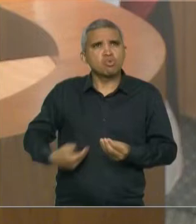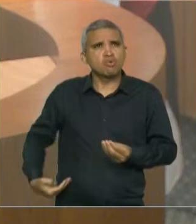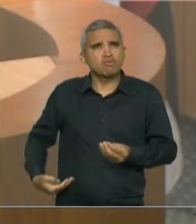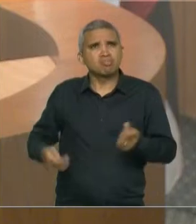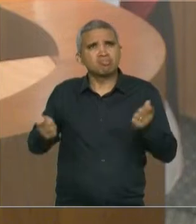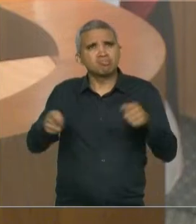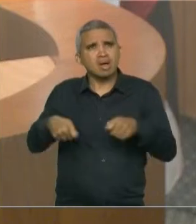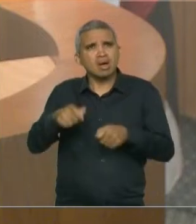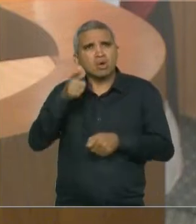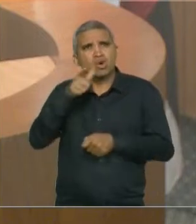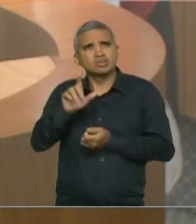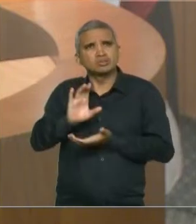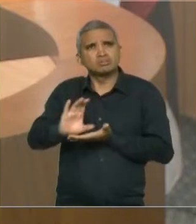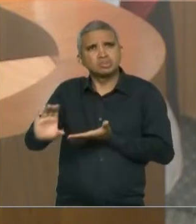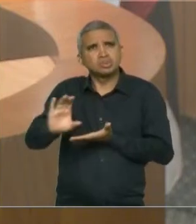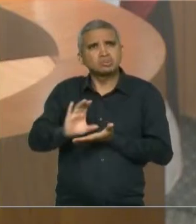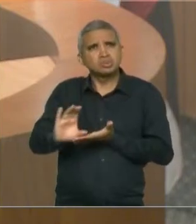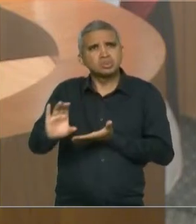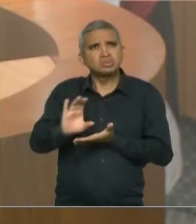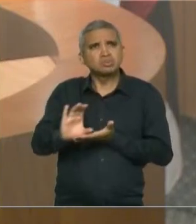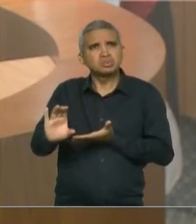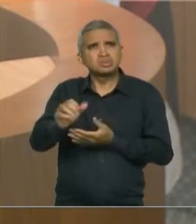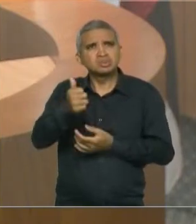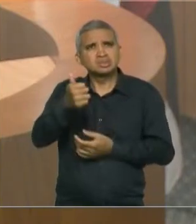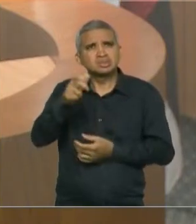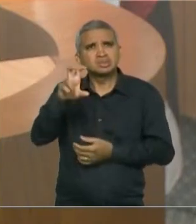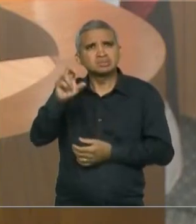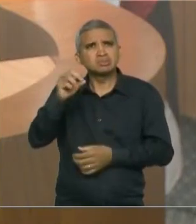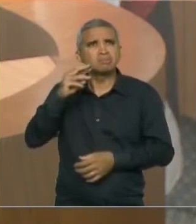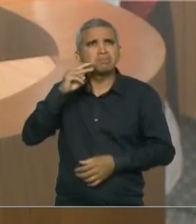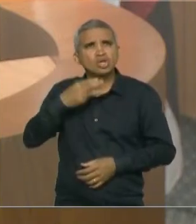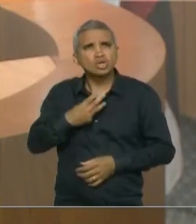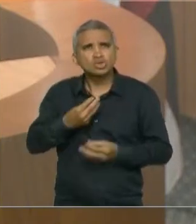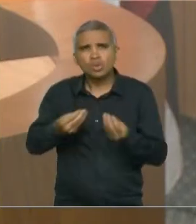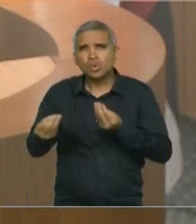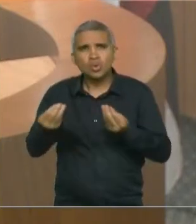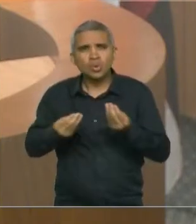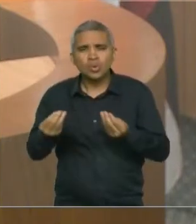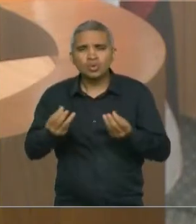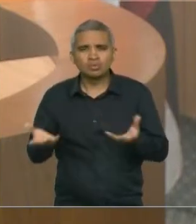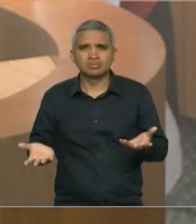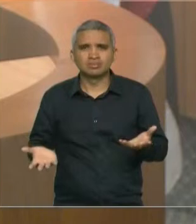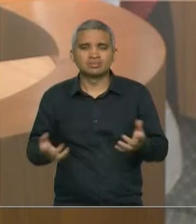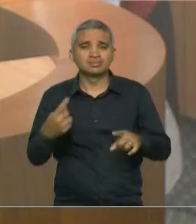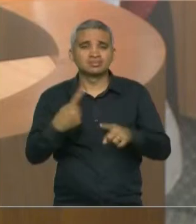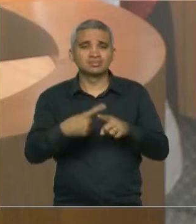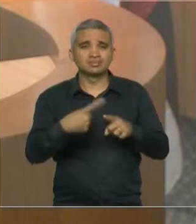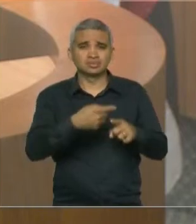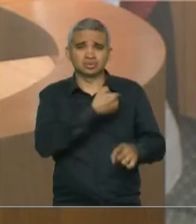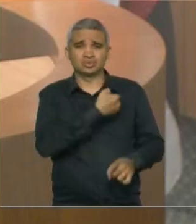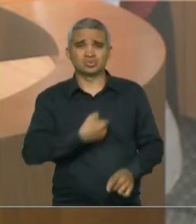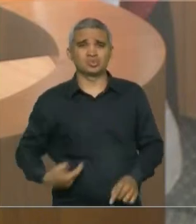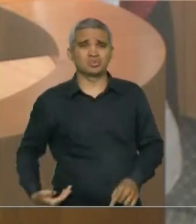questão assistencial. Com uma contrapartida pequena, de menos de um terço,